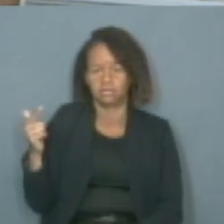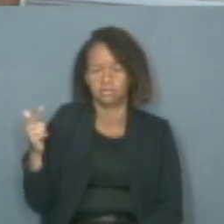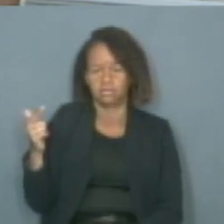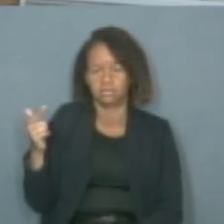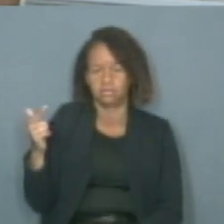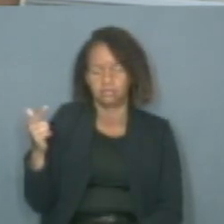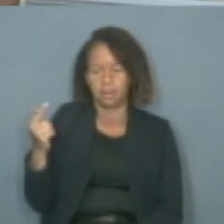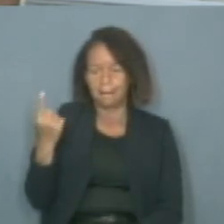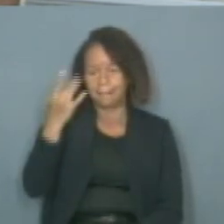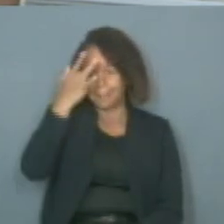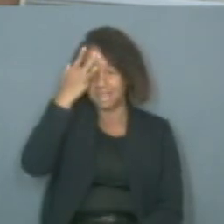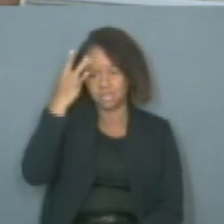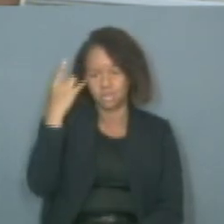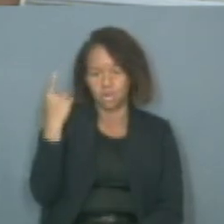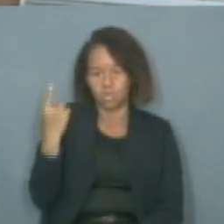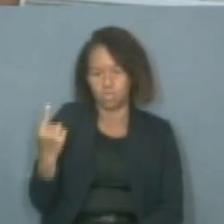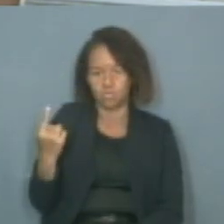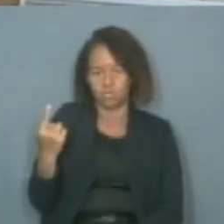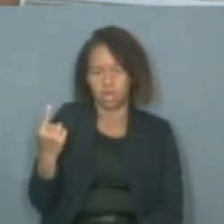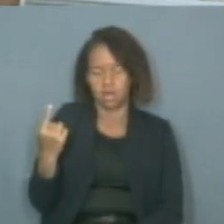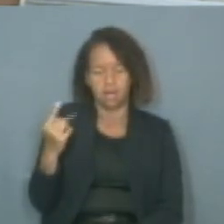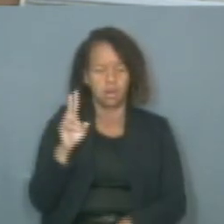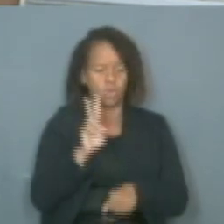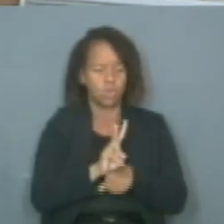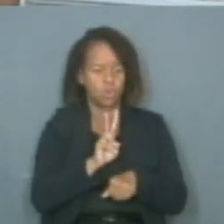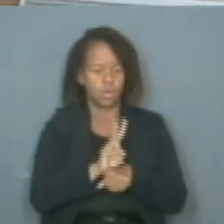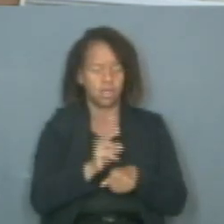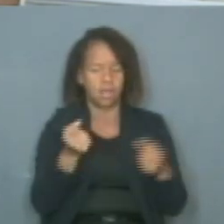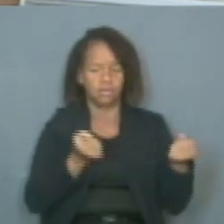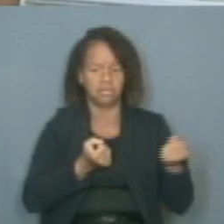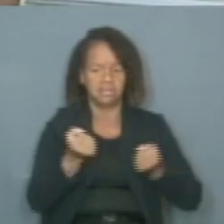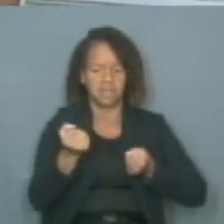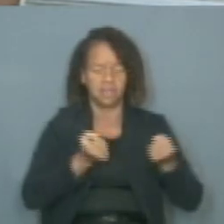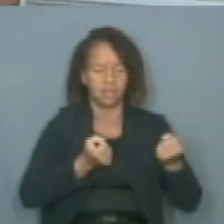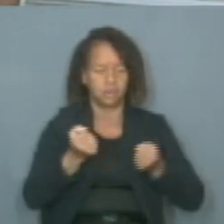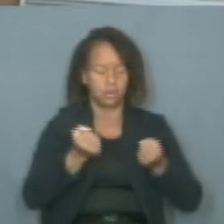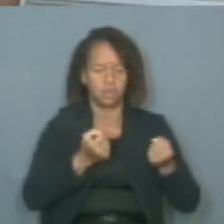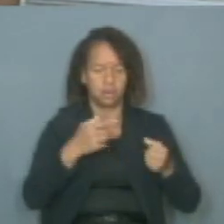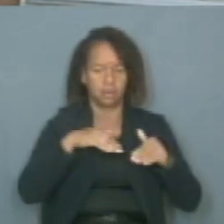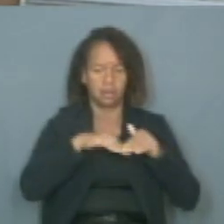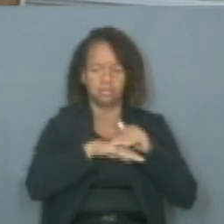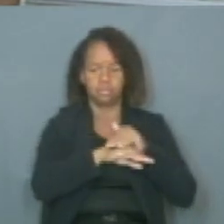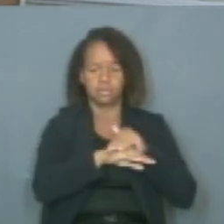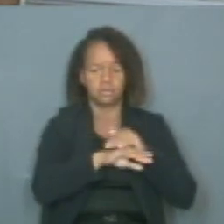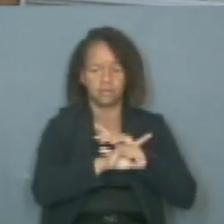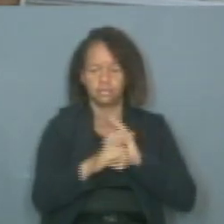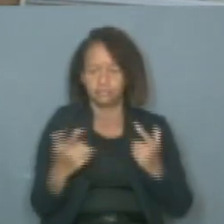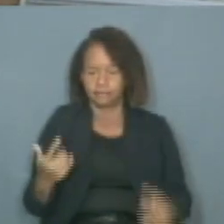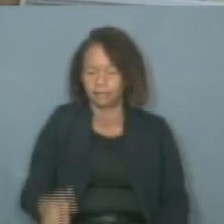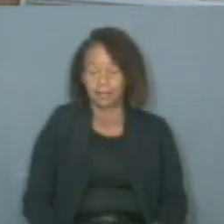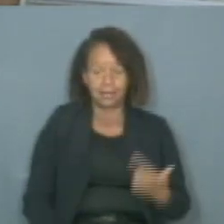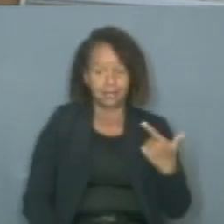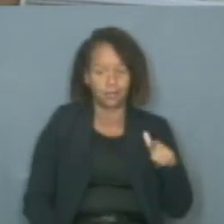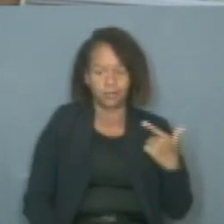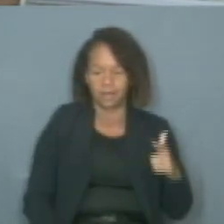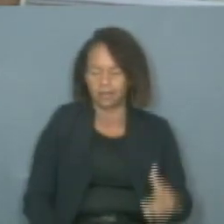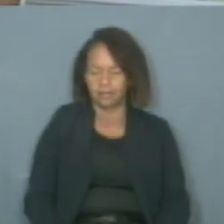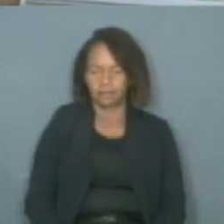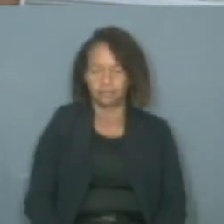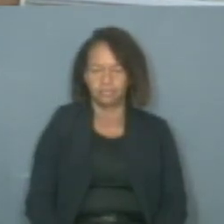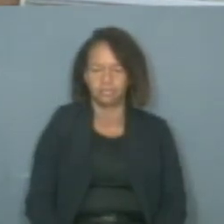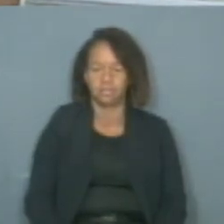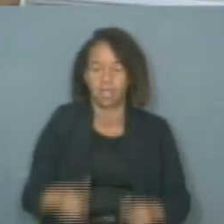um par de gente para tomar de conta dos veículos que estão ali parados. Pelo contrário,